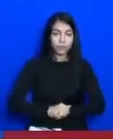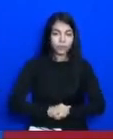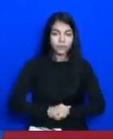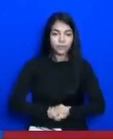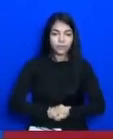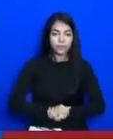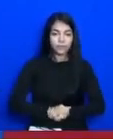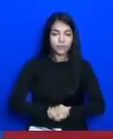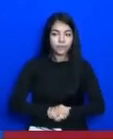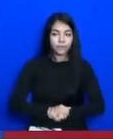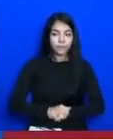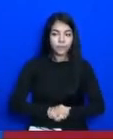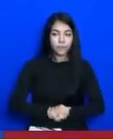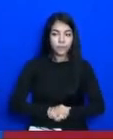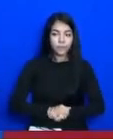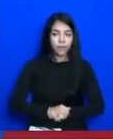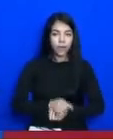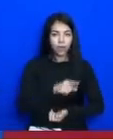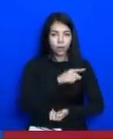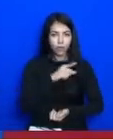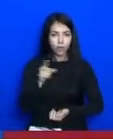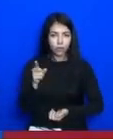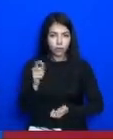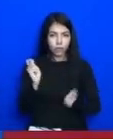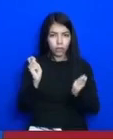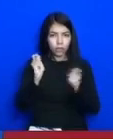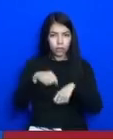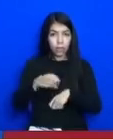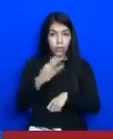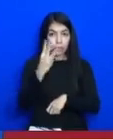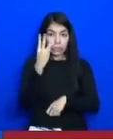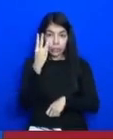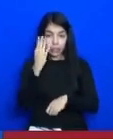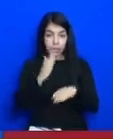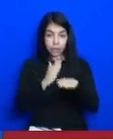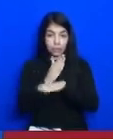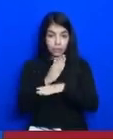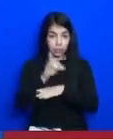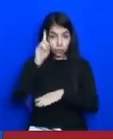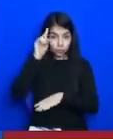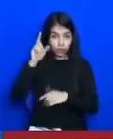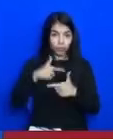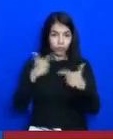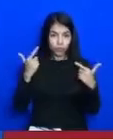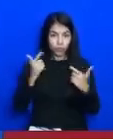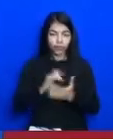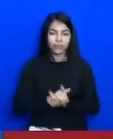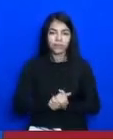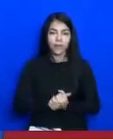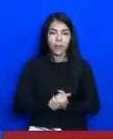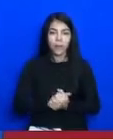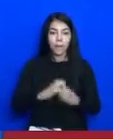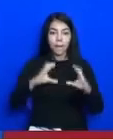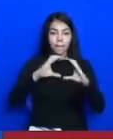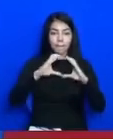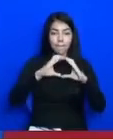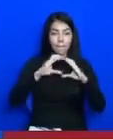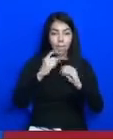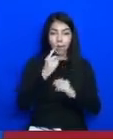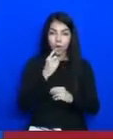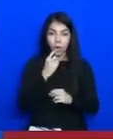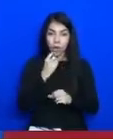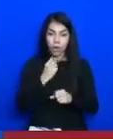22. Você ganha a partir de 4 acertos no dia de sorte. Bola vermelha, número